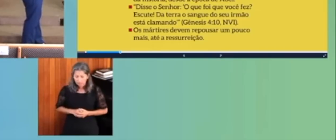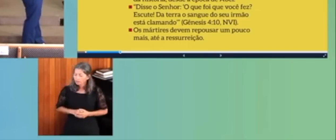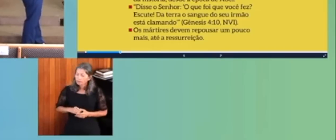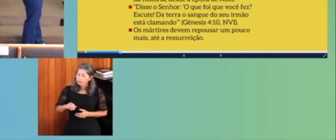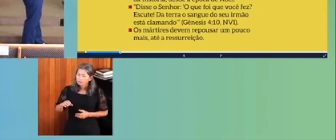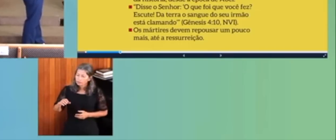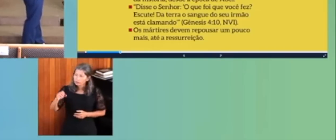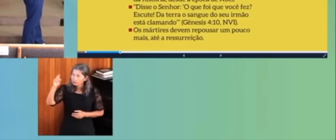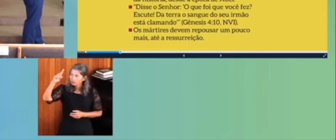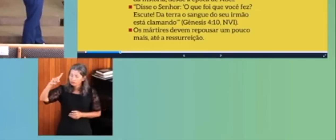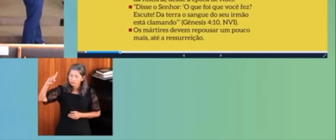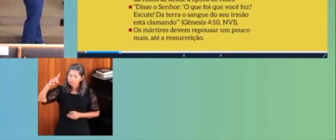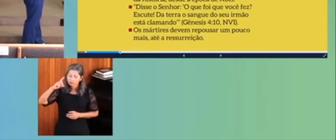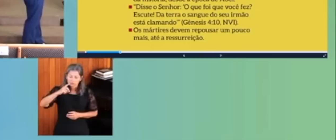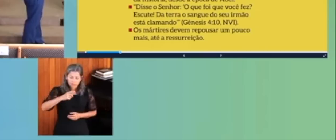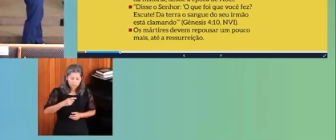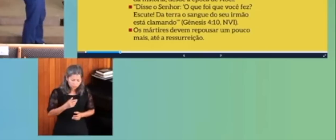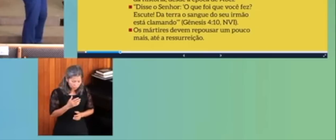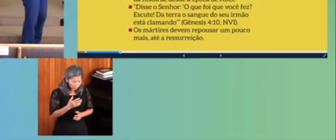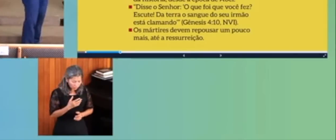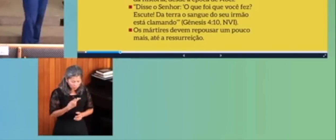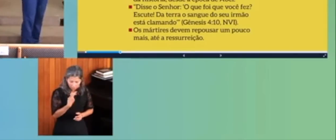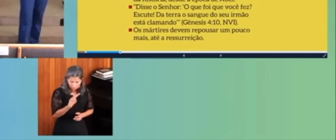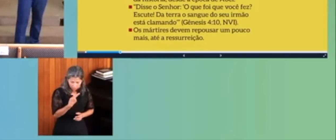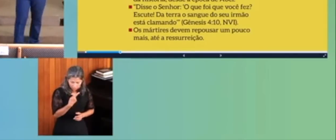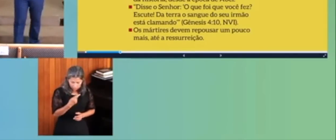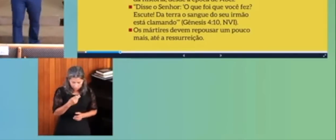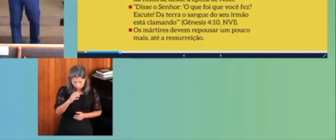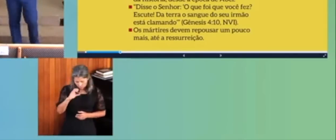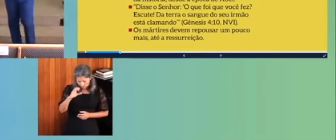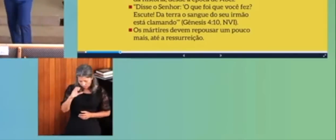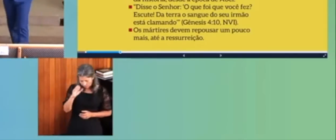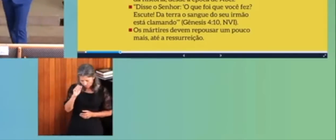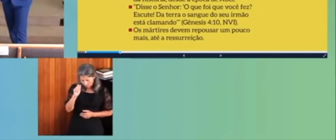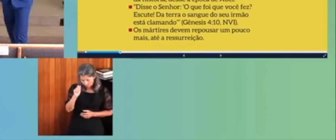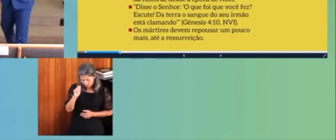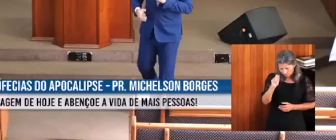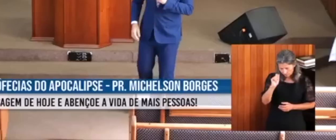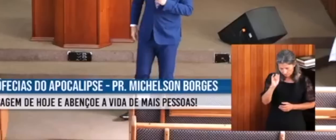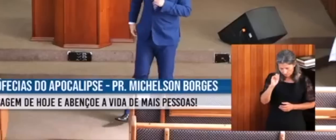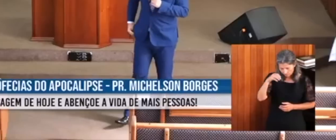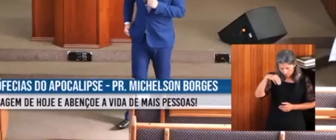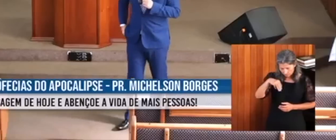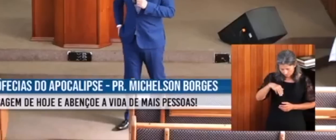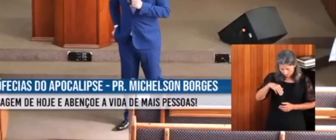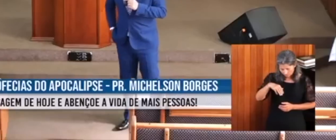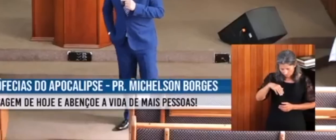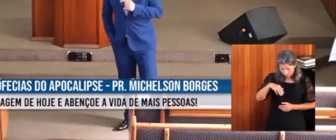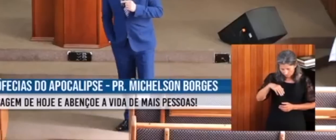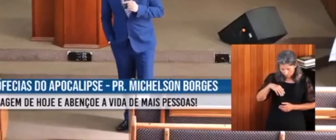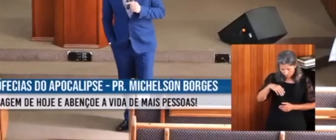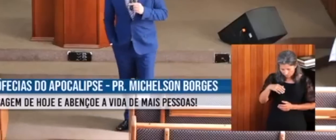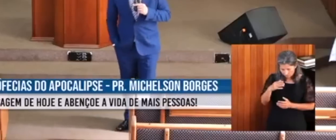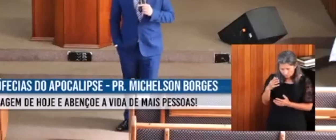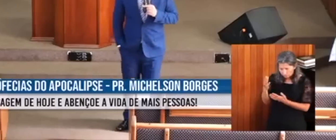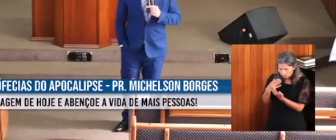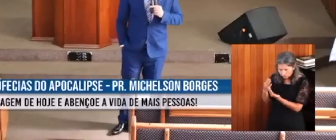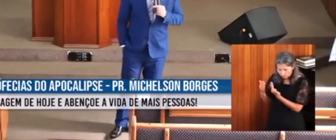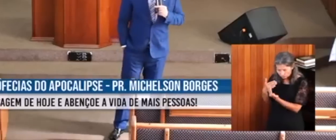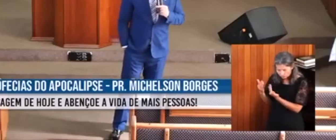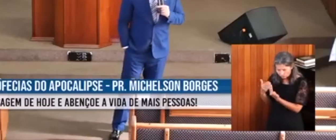da terra o sangue do seu irmão está clamando. Sangue tem boca? Sangue